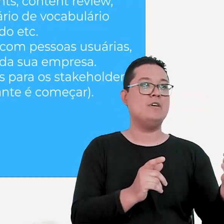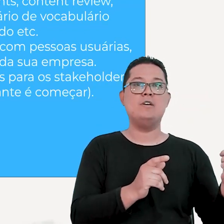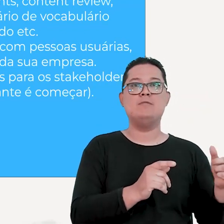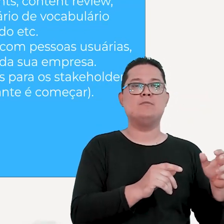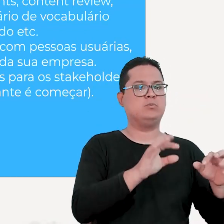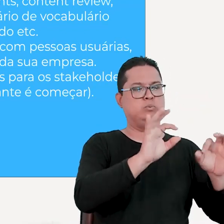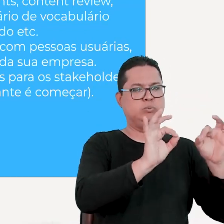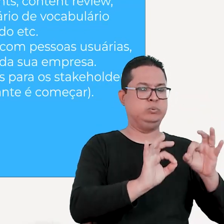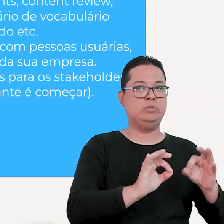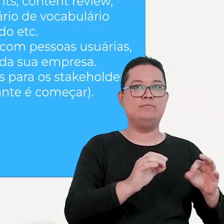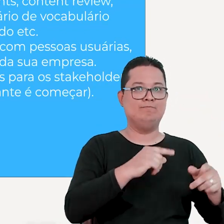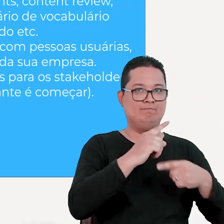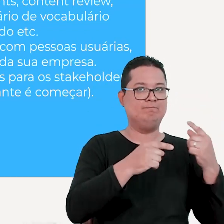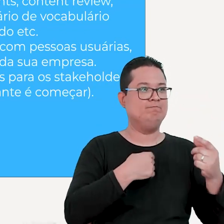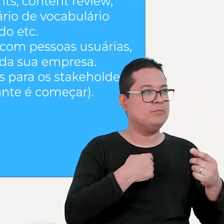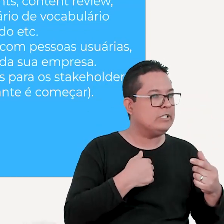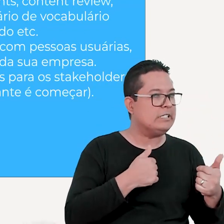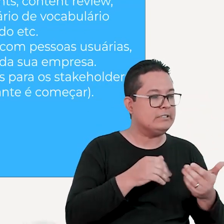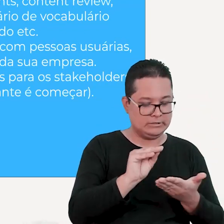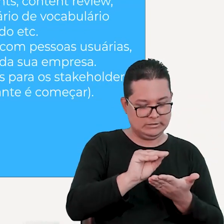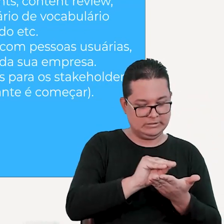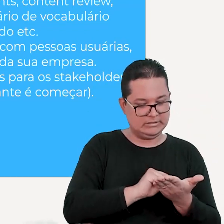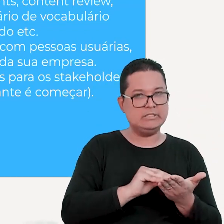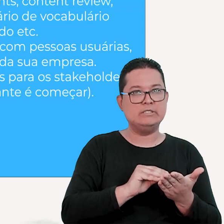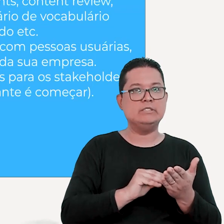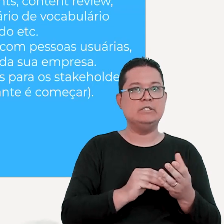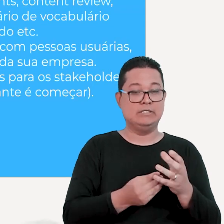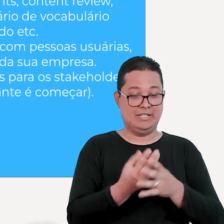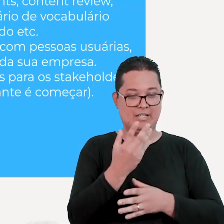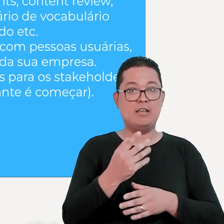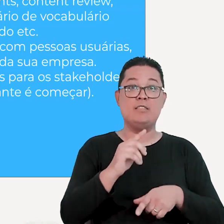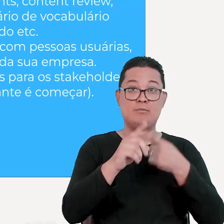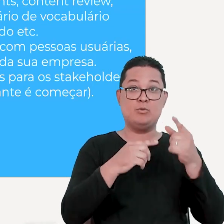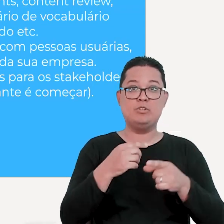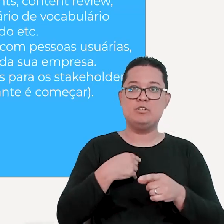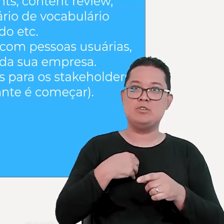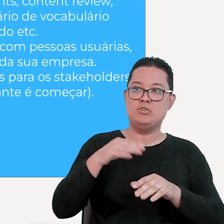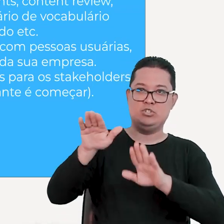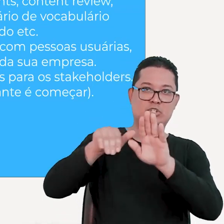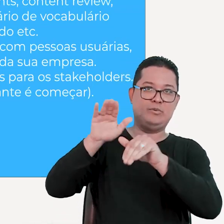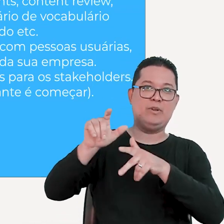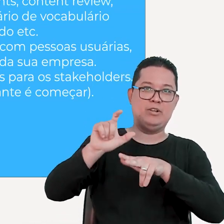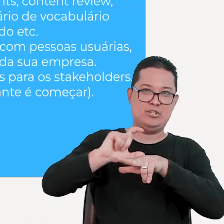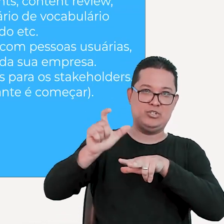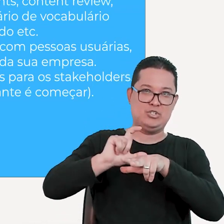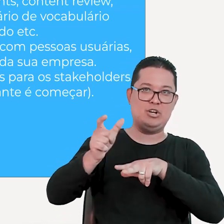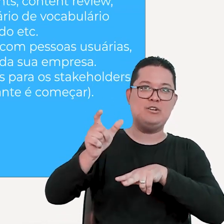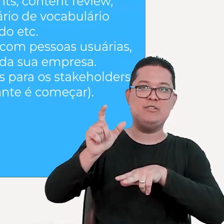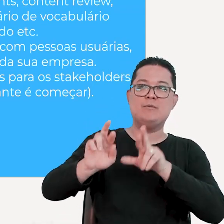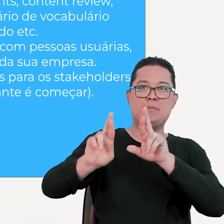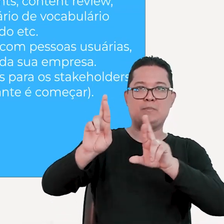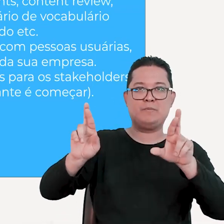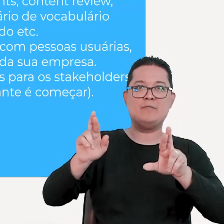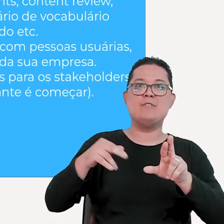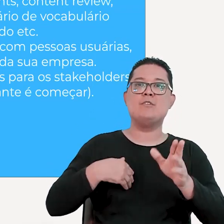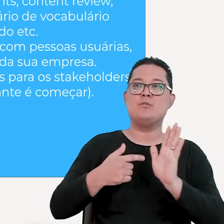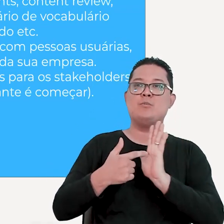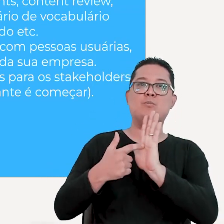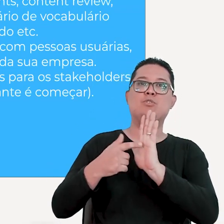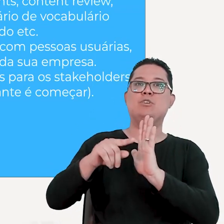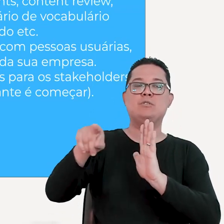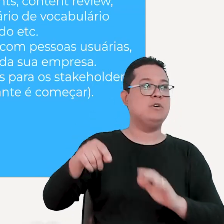líder, o que também super elogiou, falou que ficou super legal, ele gostou dos insights e a gente acabou escalando isso